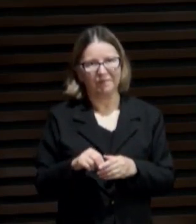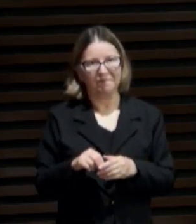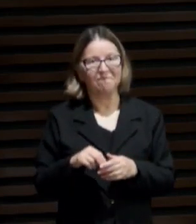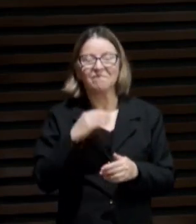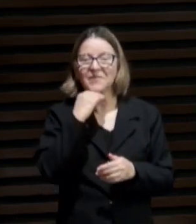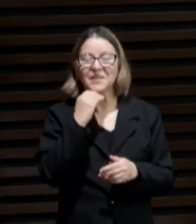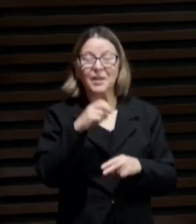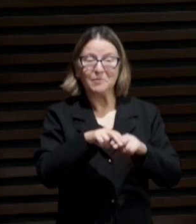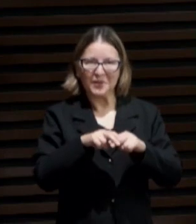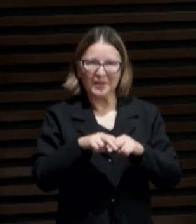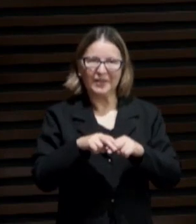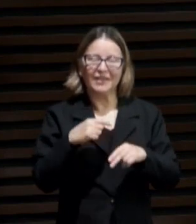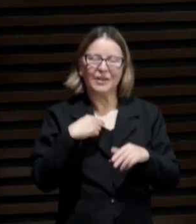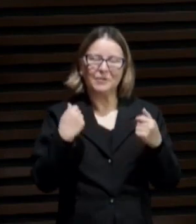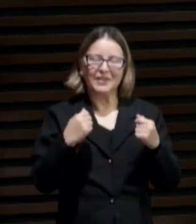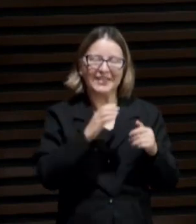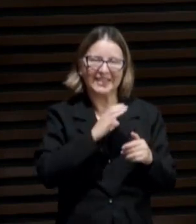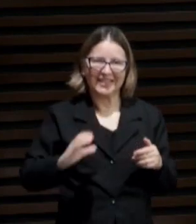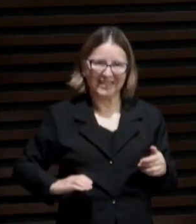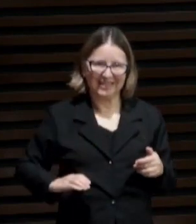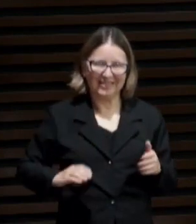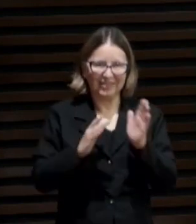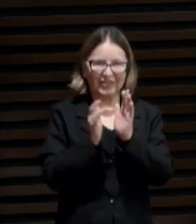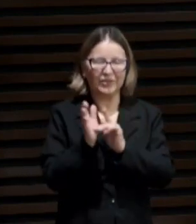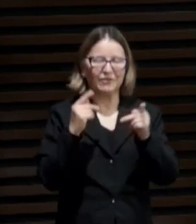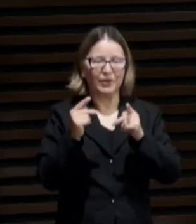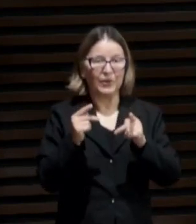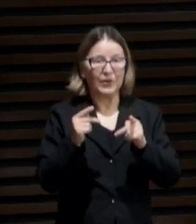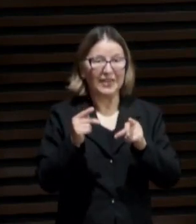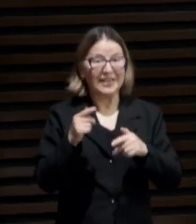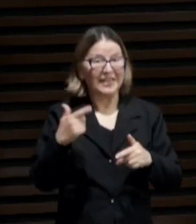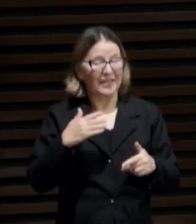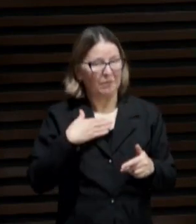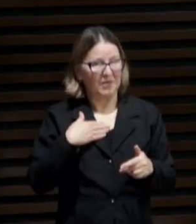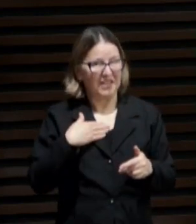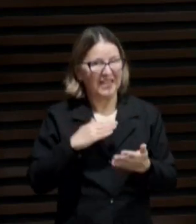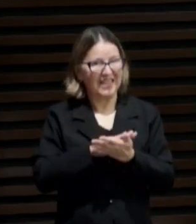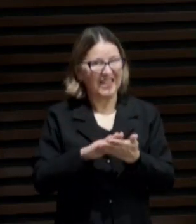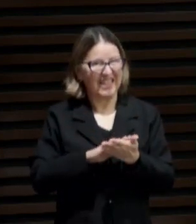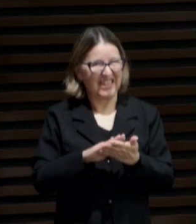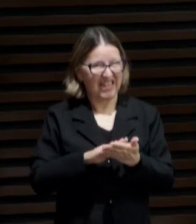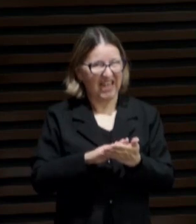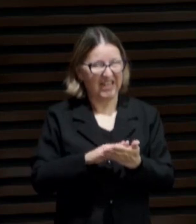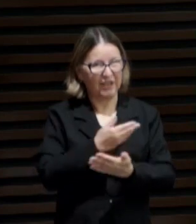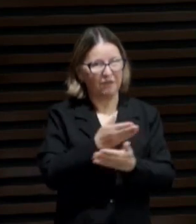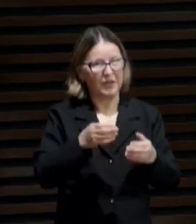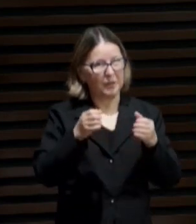nada podeis fazer. Então, digo-vos, porém, a vós outros que me ouvis, amai os vossos inimigos. Amar o amigo é fácil,